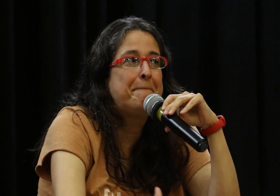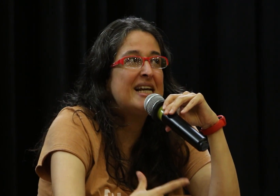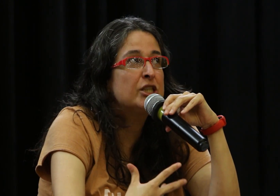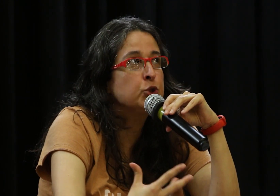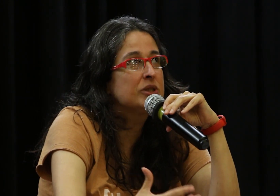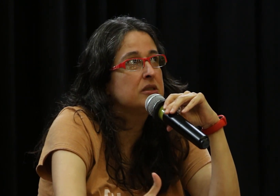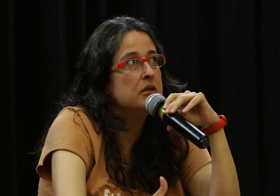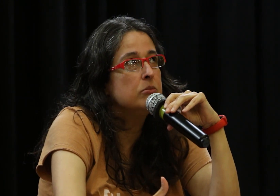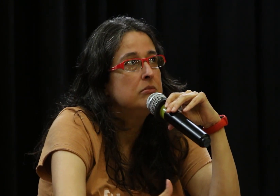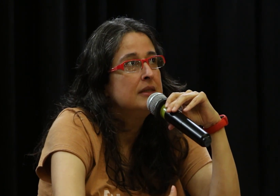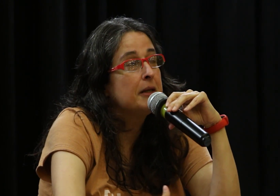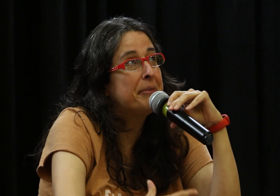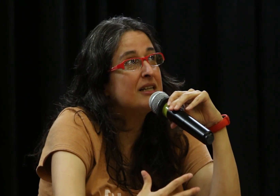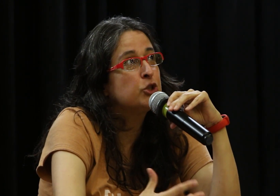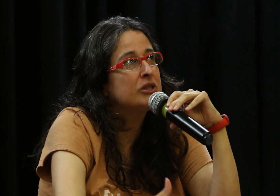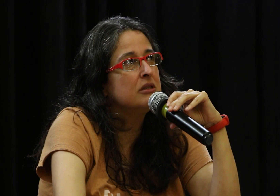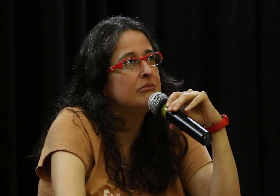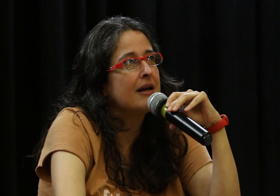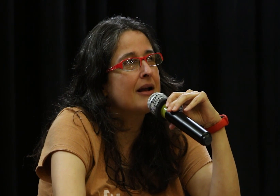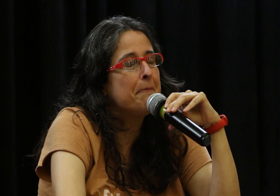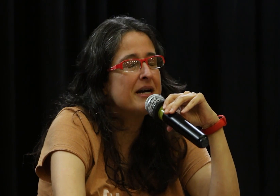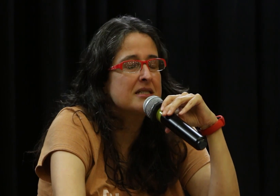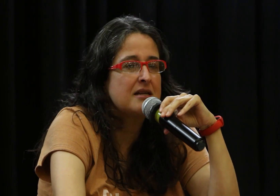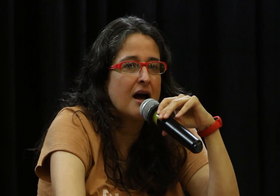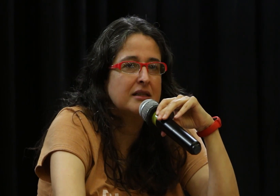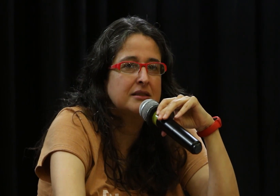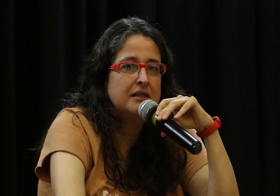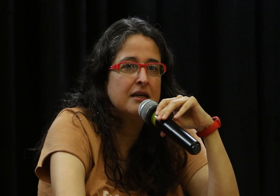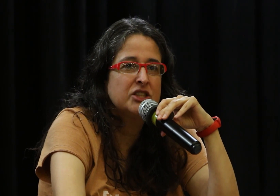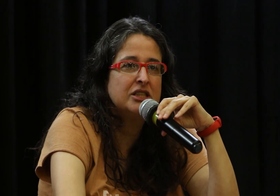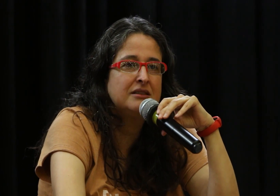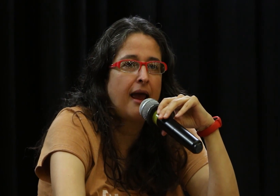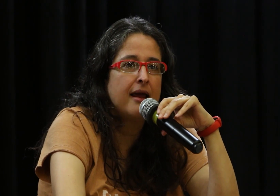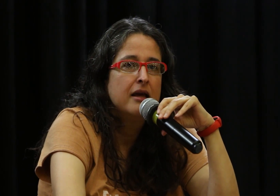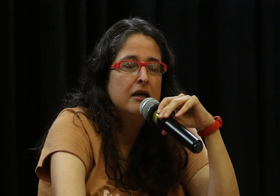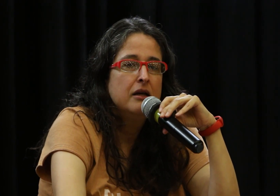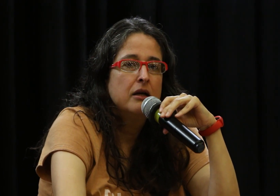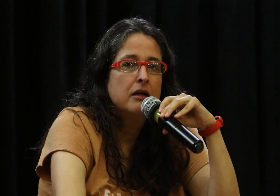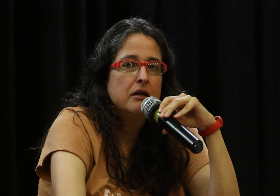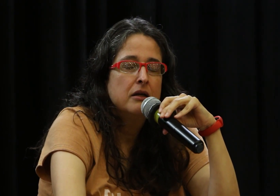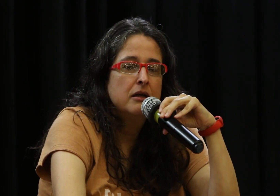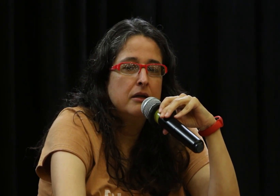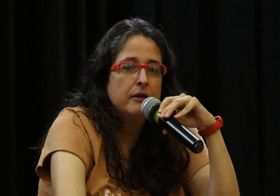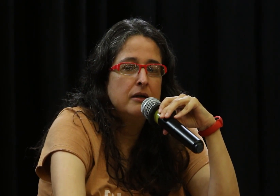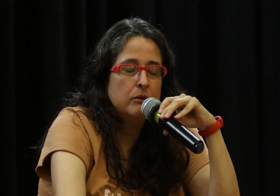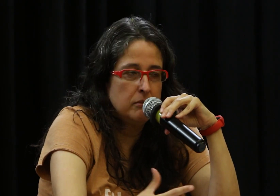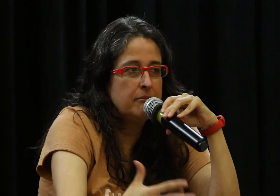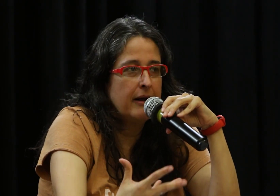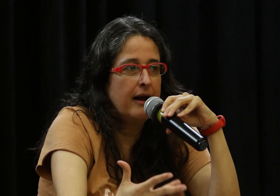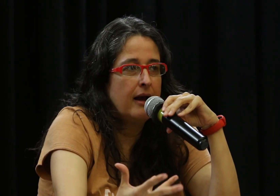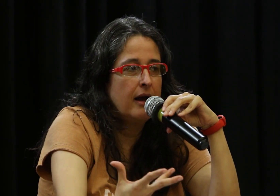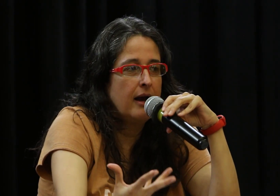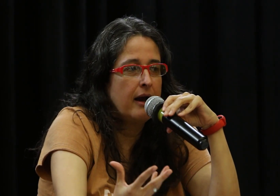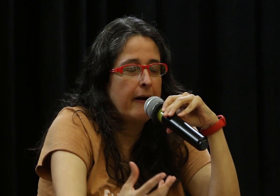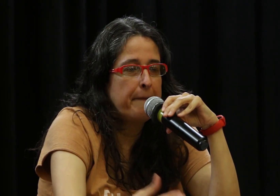coisa da presunção, da incapacidade que a gente tem.